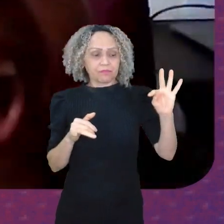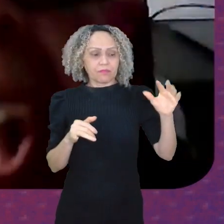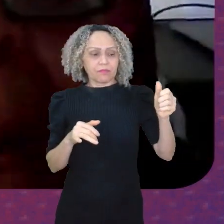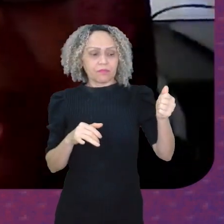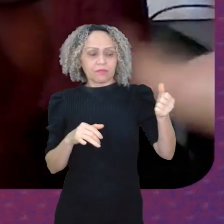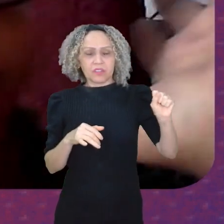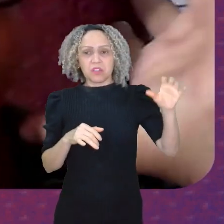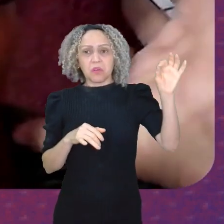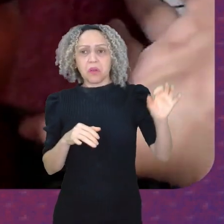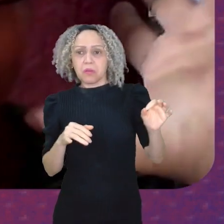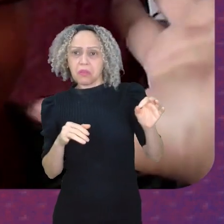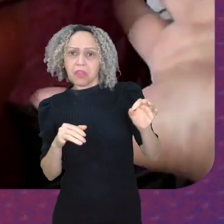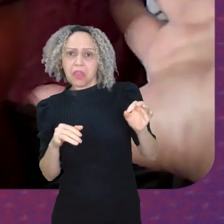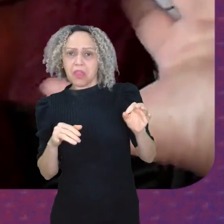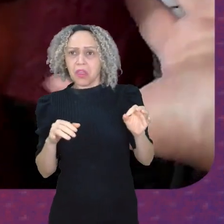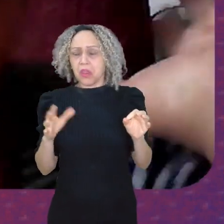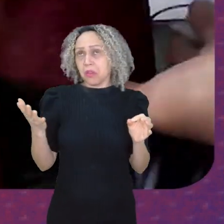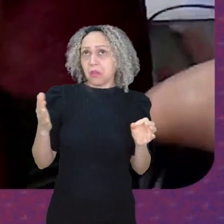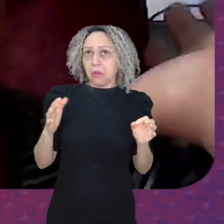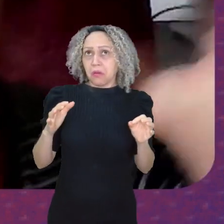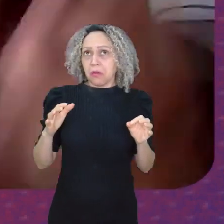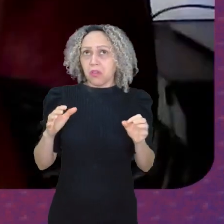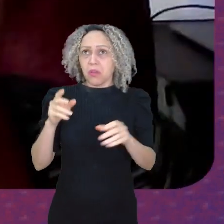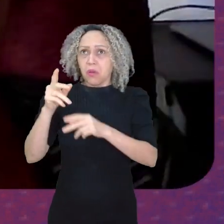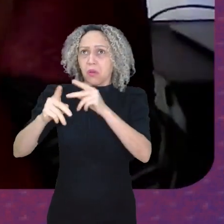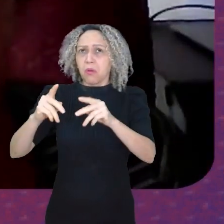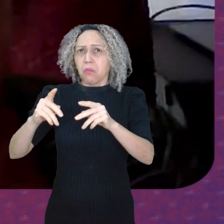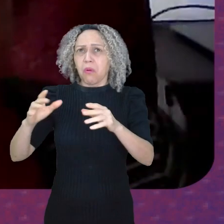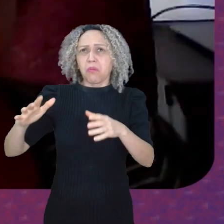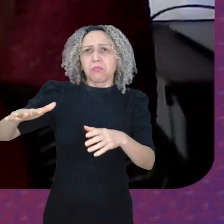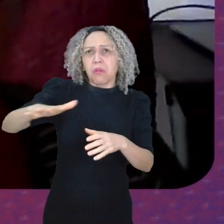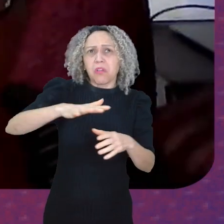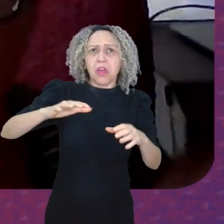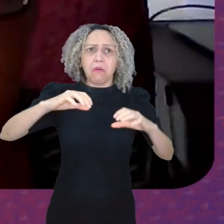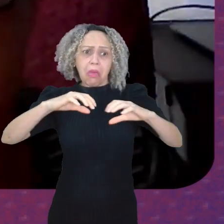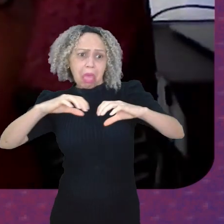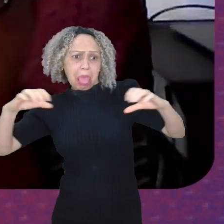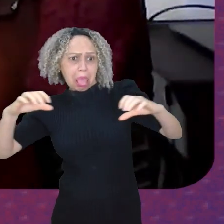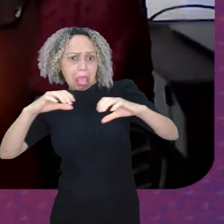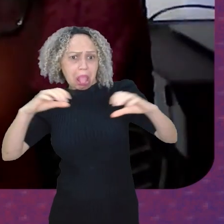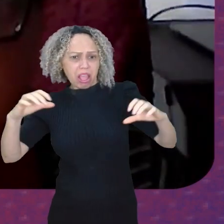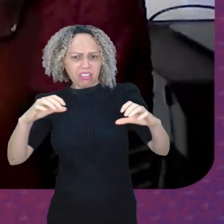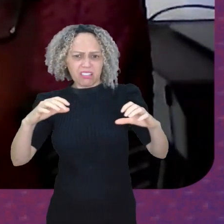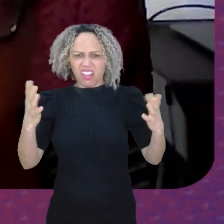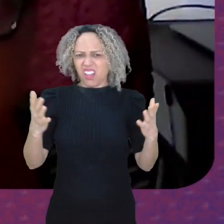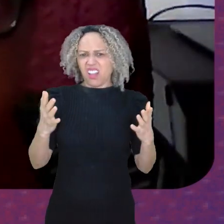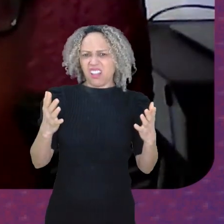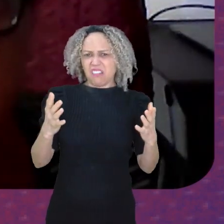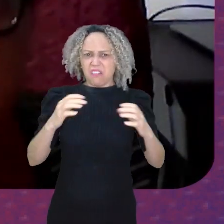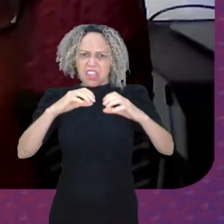vai criar o racismo no Brasil. Ora, quem criou o racismo não foi a população negra.